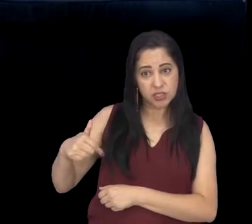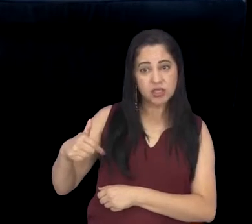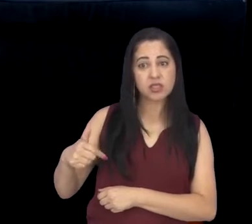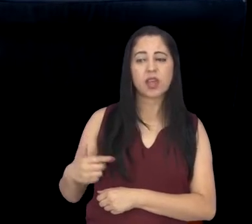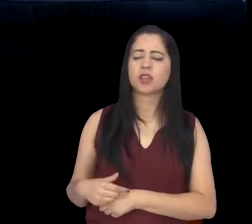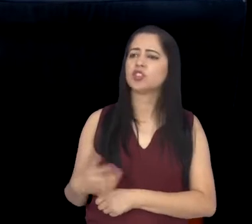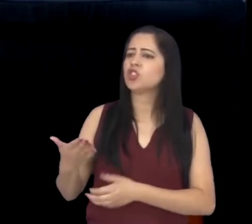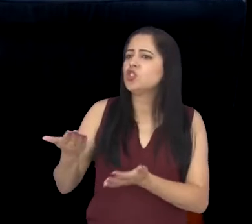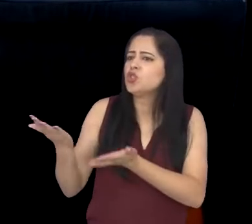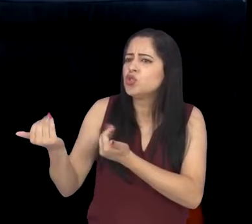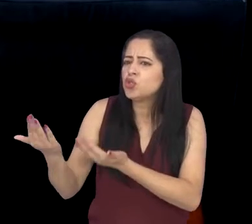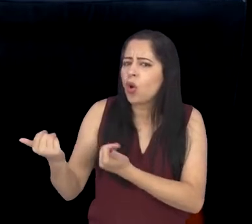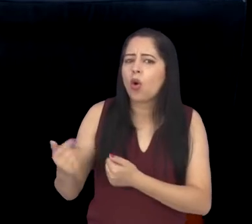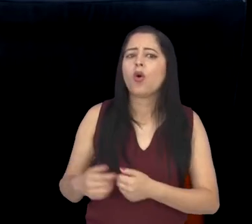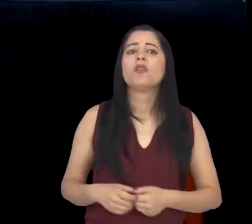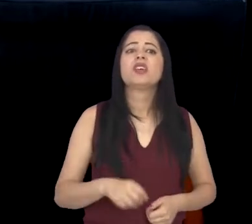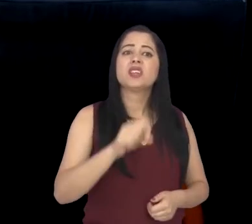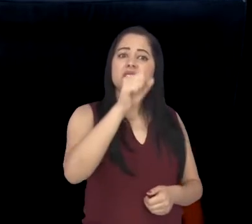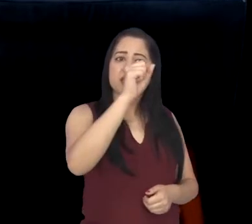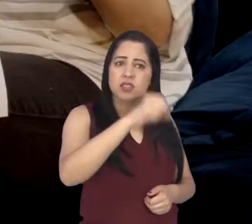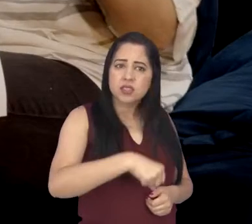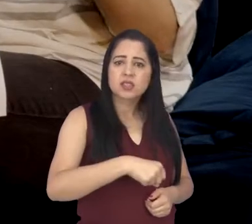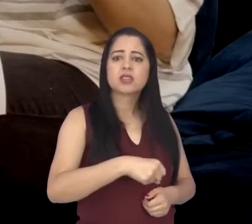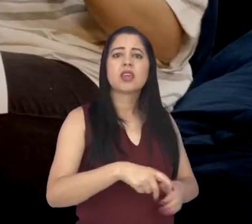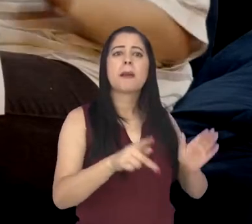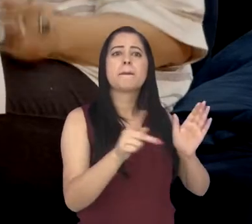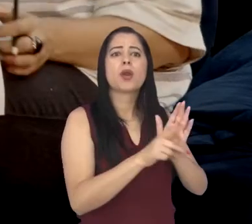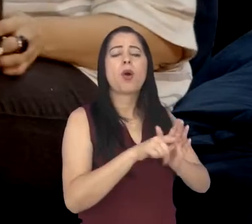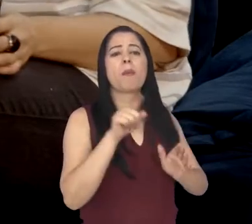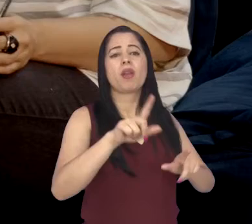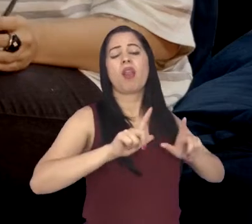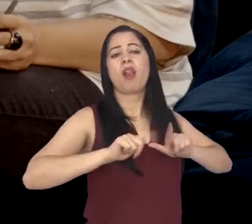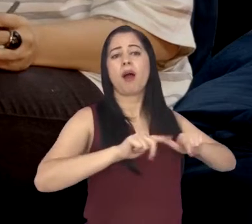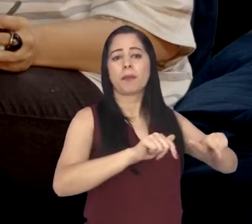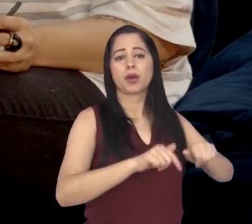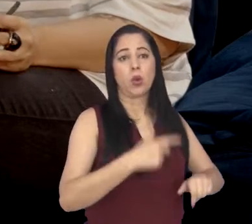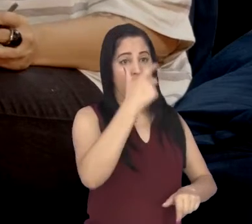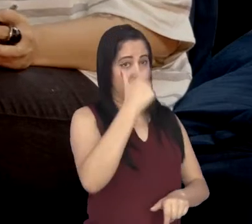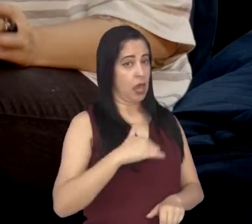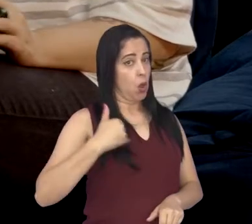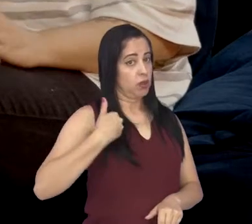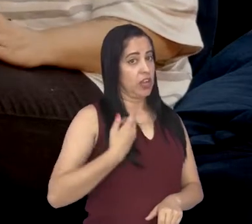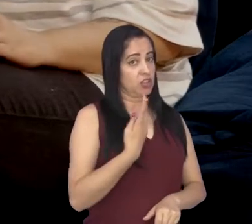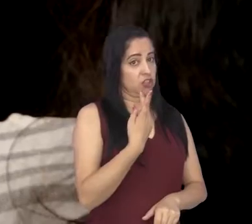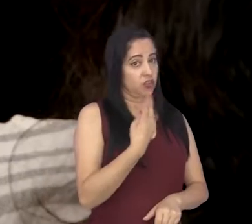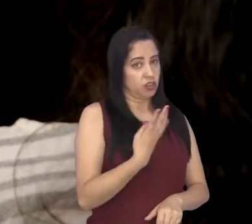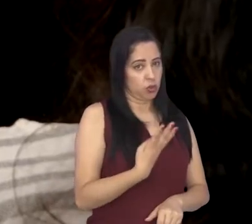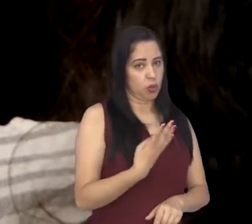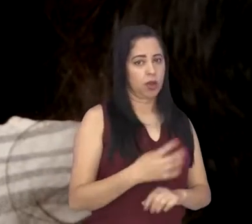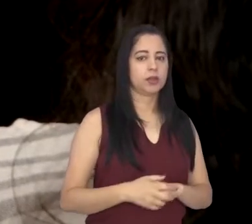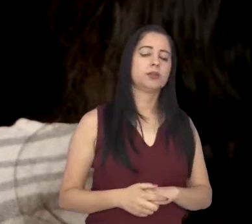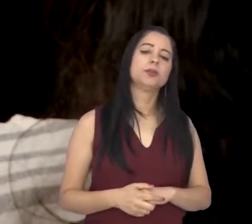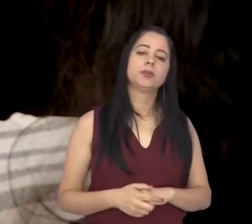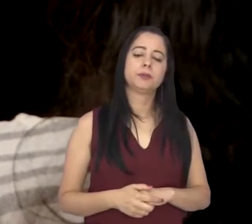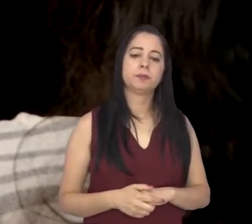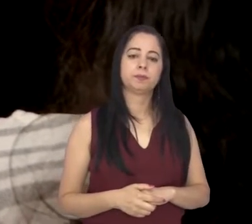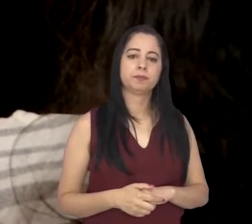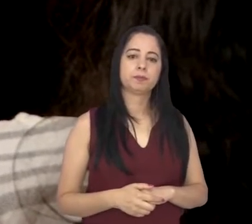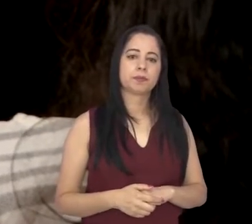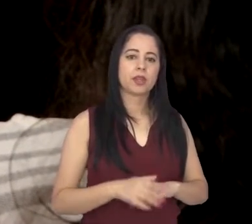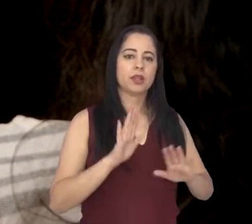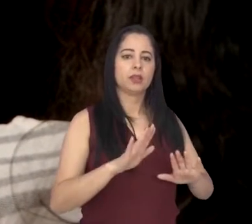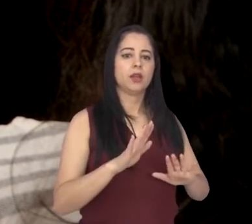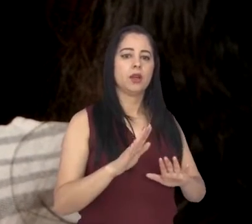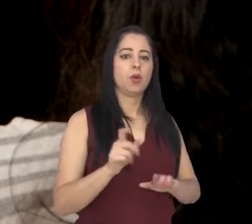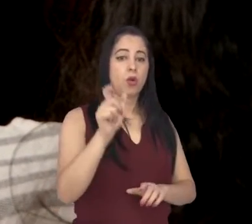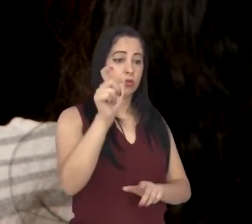Cabrini de Piracicaba e eu de Bauru. Você tinha uns 17, ele uns 23. Eu 23, eu 24. Nossa. Quando eu fui com... O Cabrini